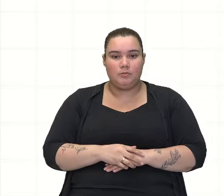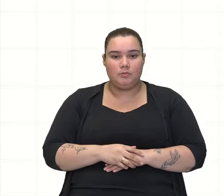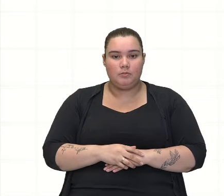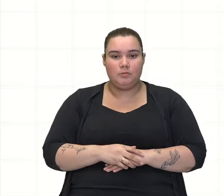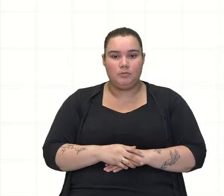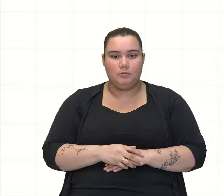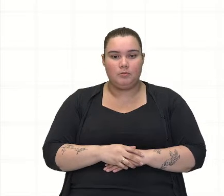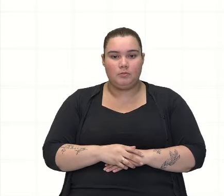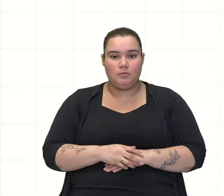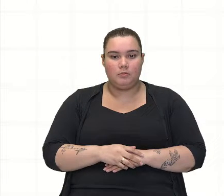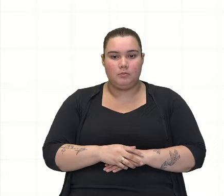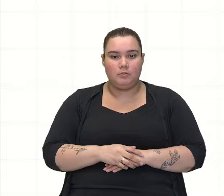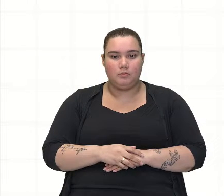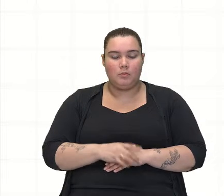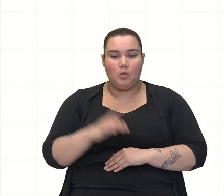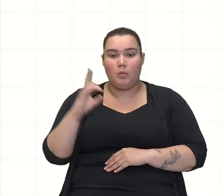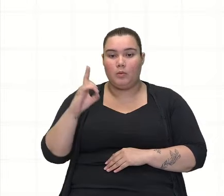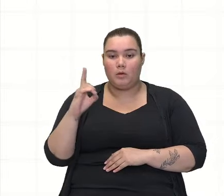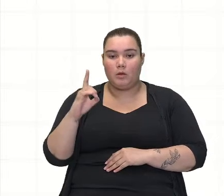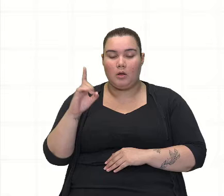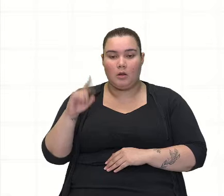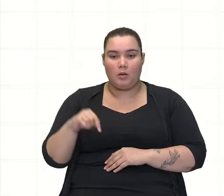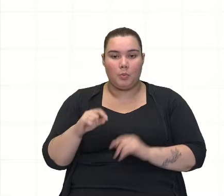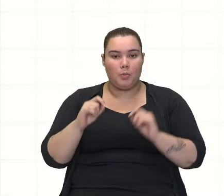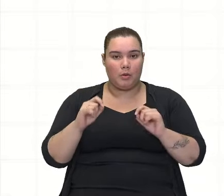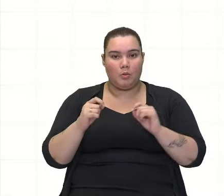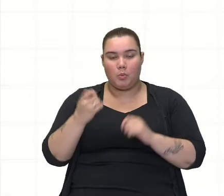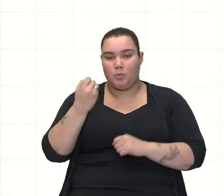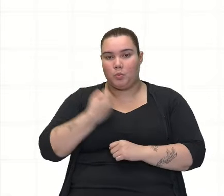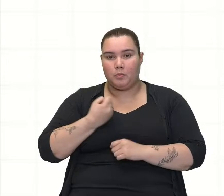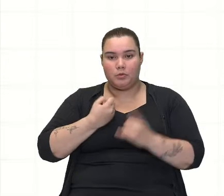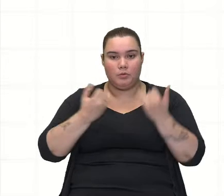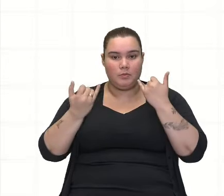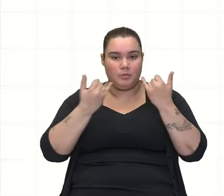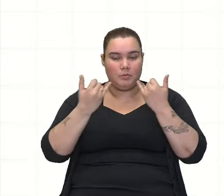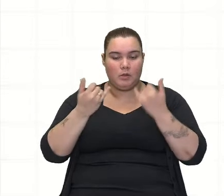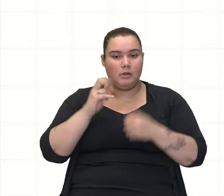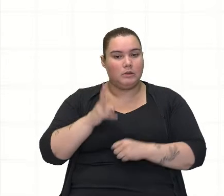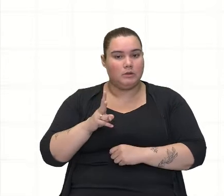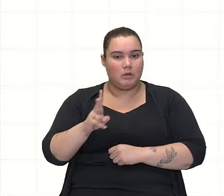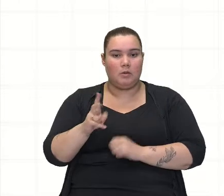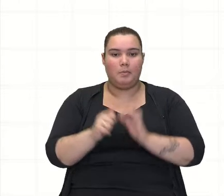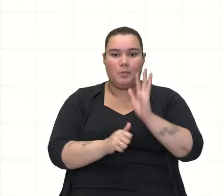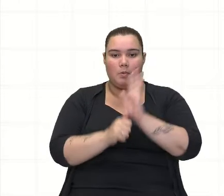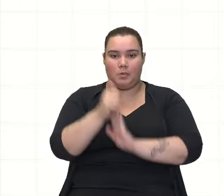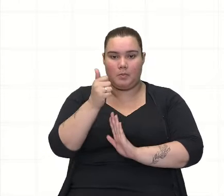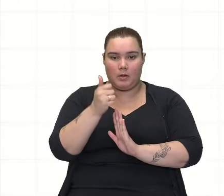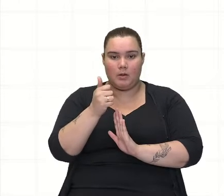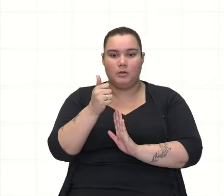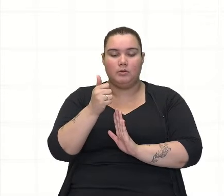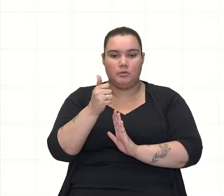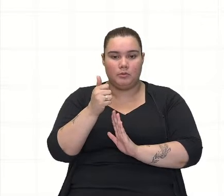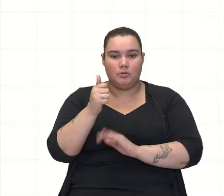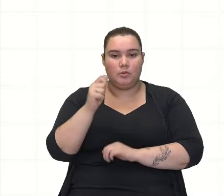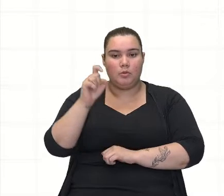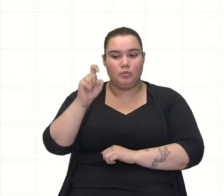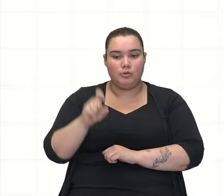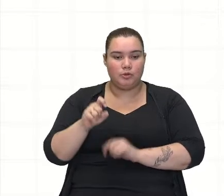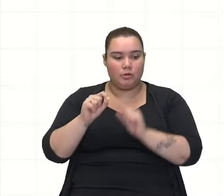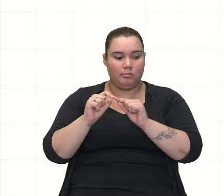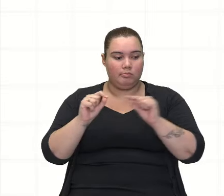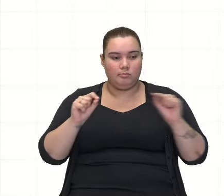O ponto D tem como coordenada, sempre a gente vai verificar, né? Ó, o eixo